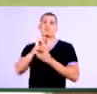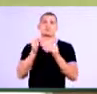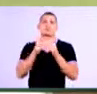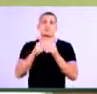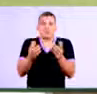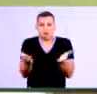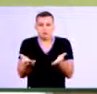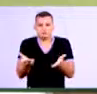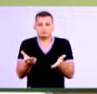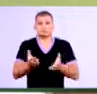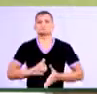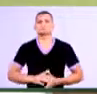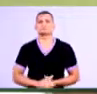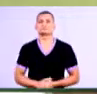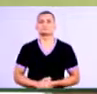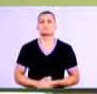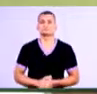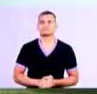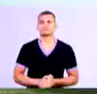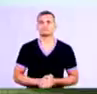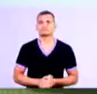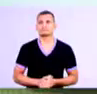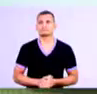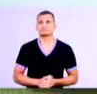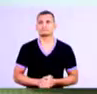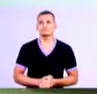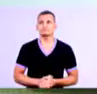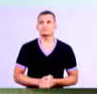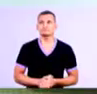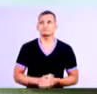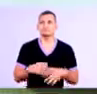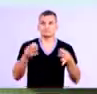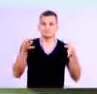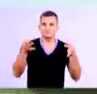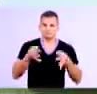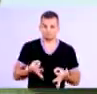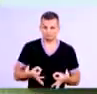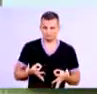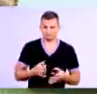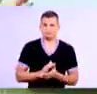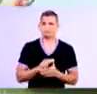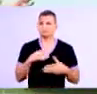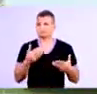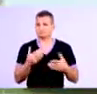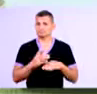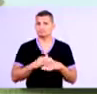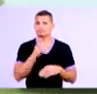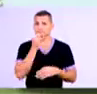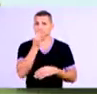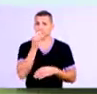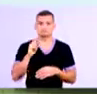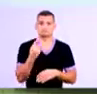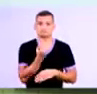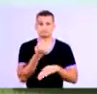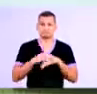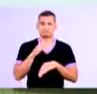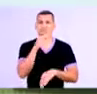gente acabou de assimilar. Perfeito. Então, quanto mais a gente conhece, mais capacidade a gente tem